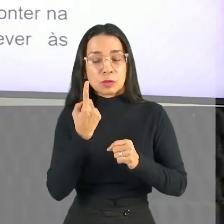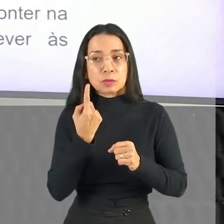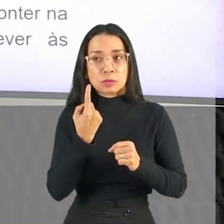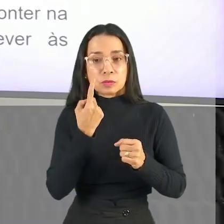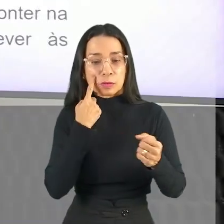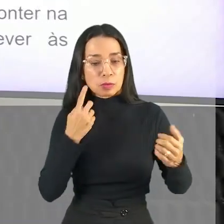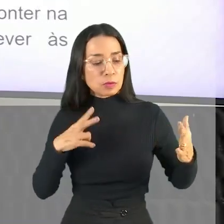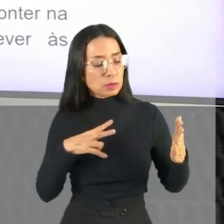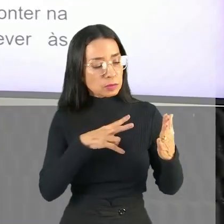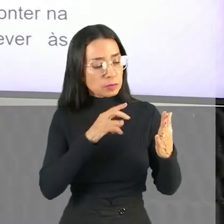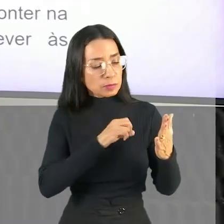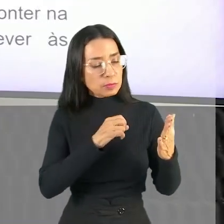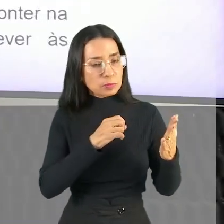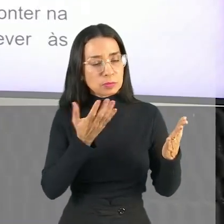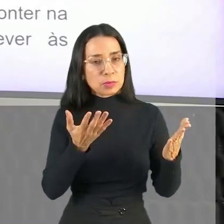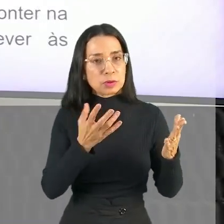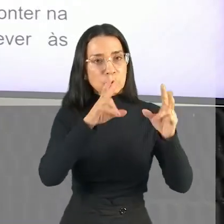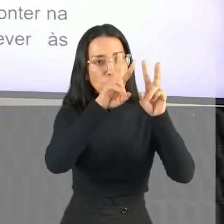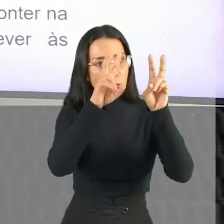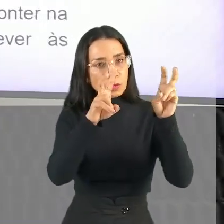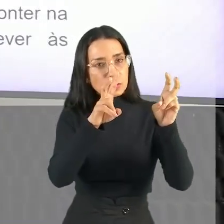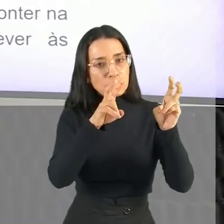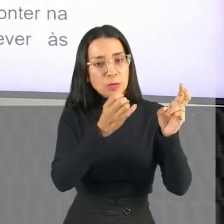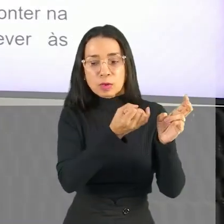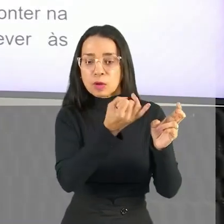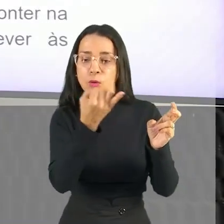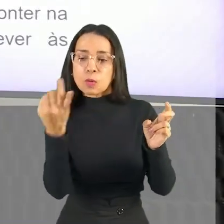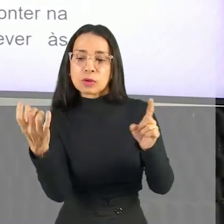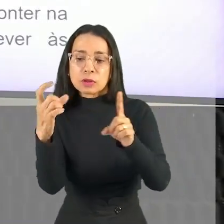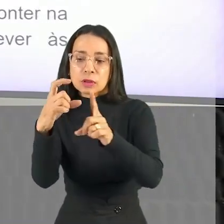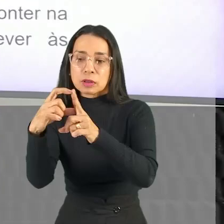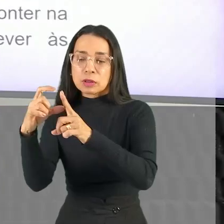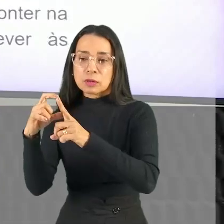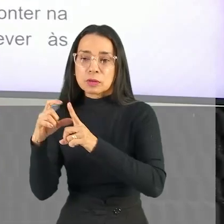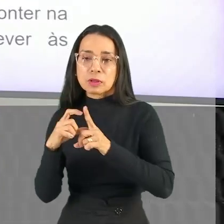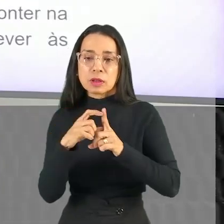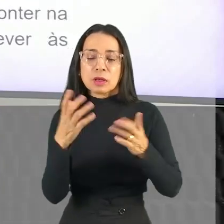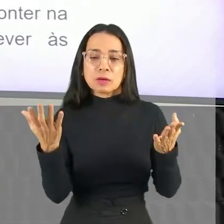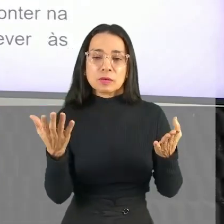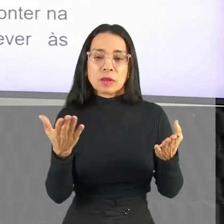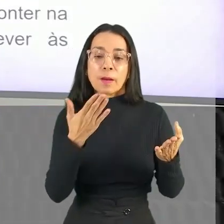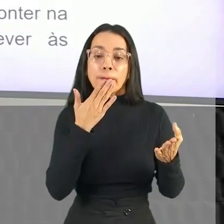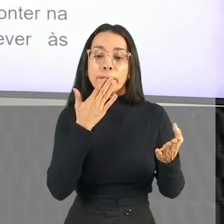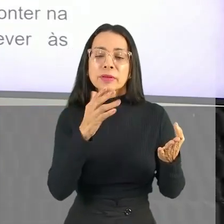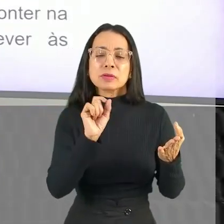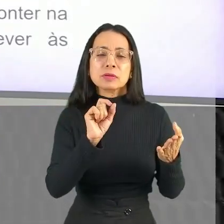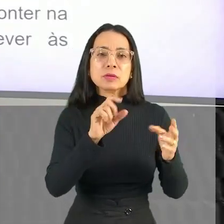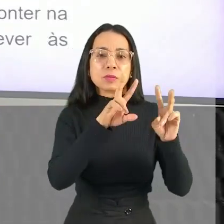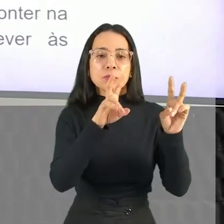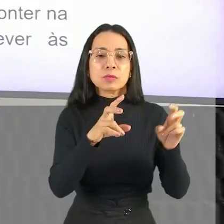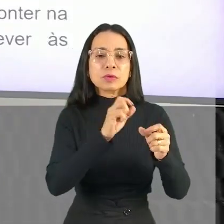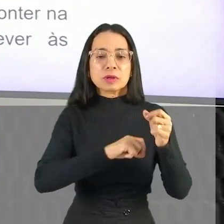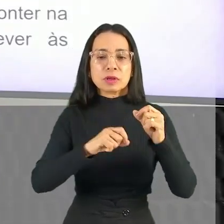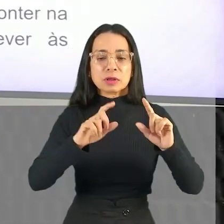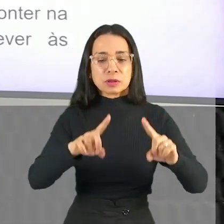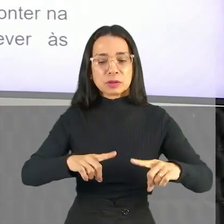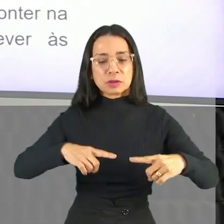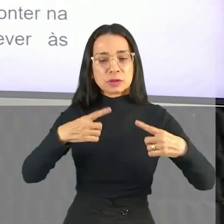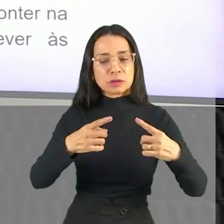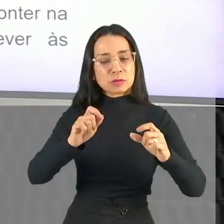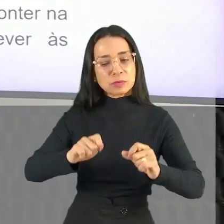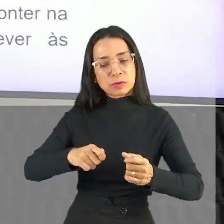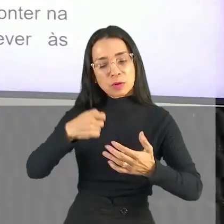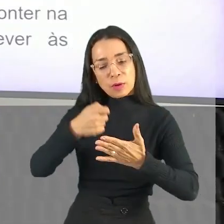temática e a quantidade de palavras. Mas observe, o tema pedia desafios para o enfrentamento